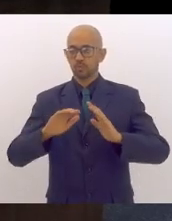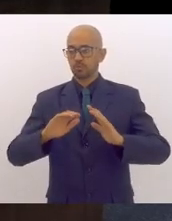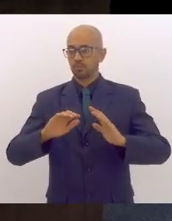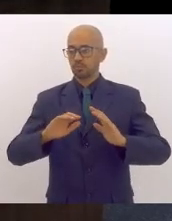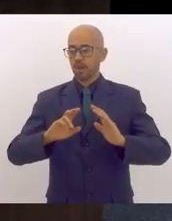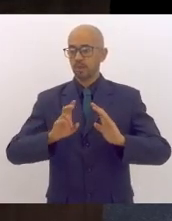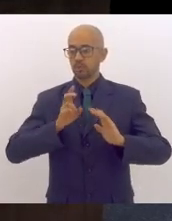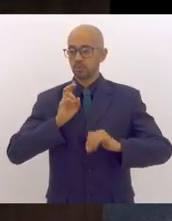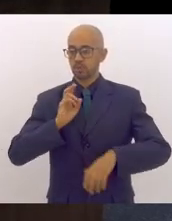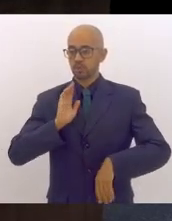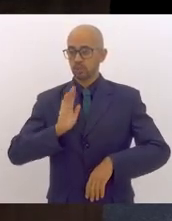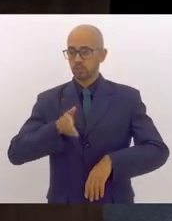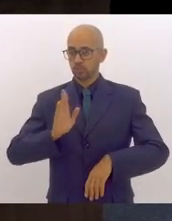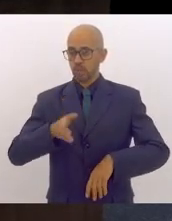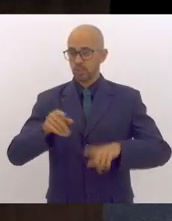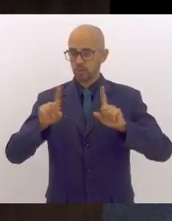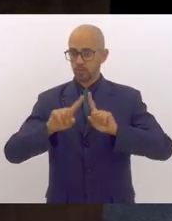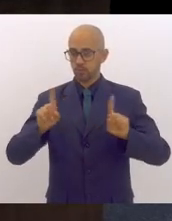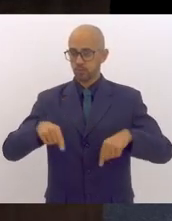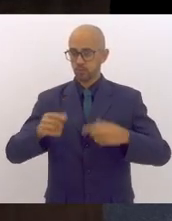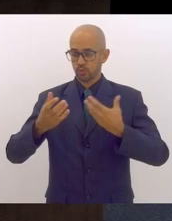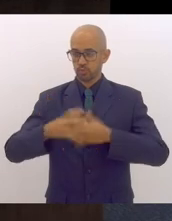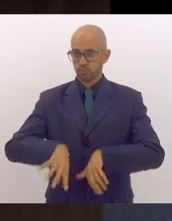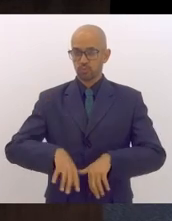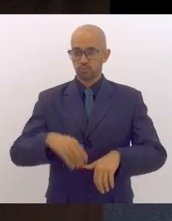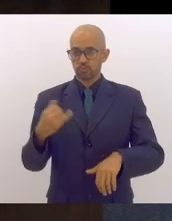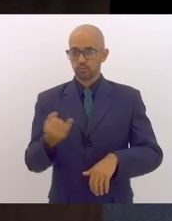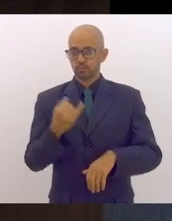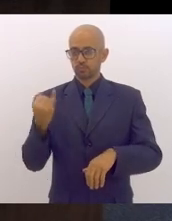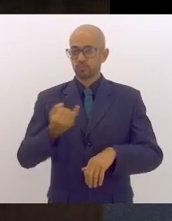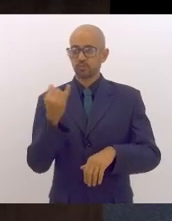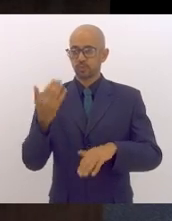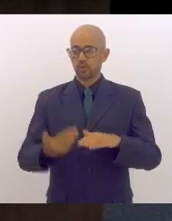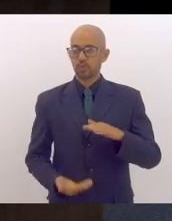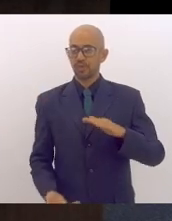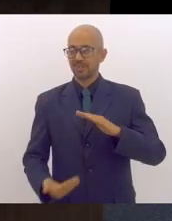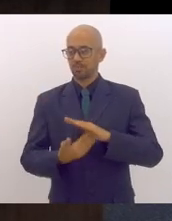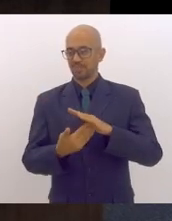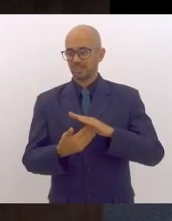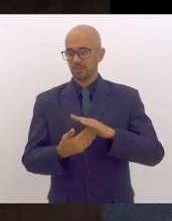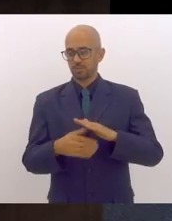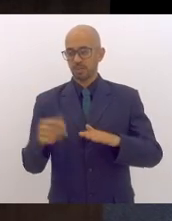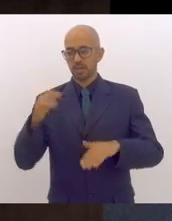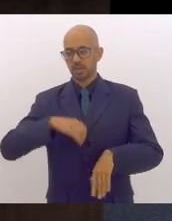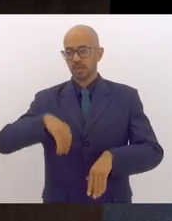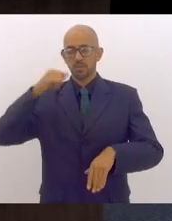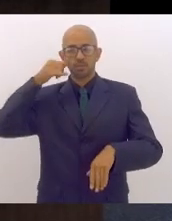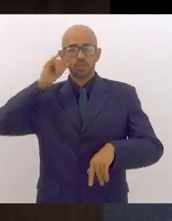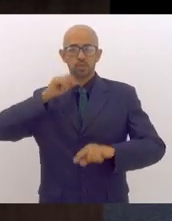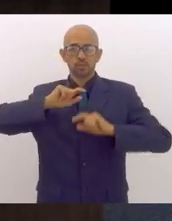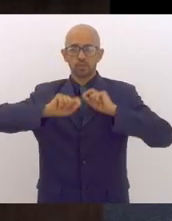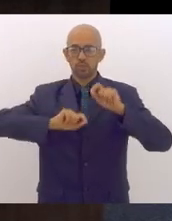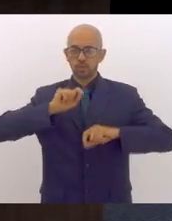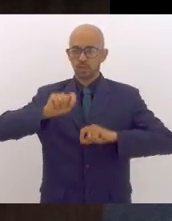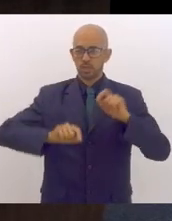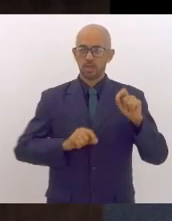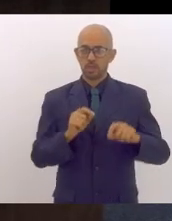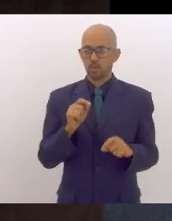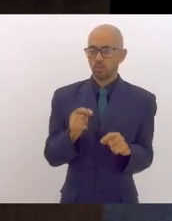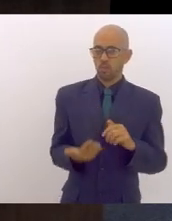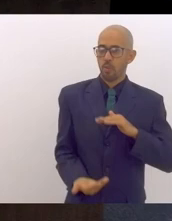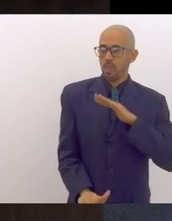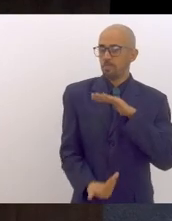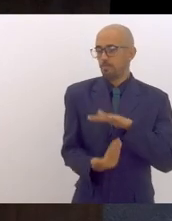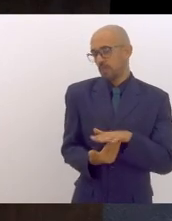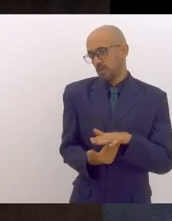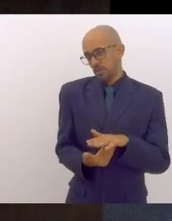processo semelhante. É importante haver uma limitação para que eles não ultrapassem um certo limite,